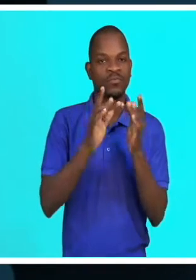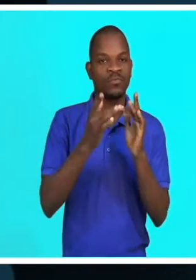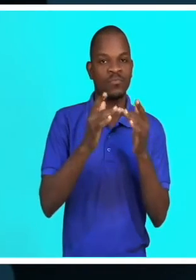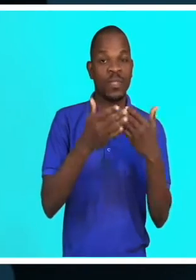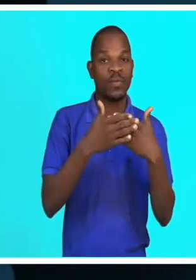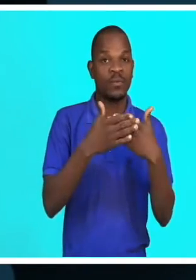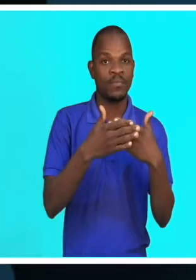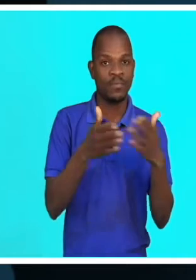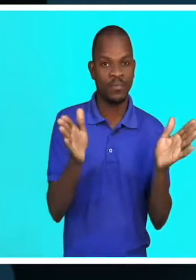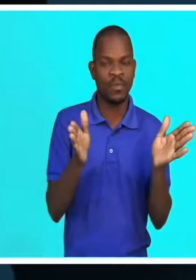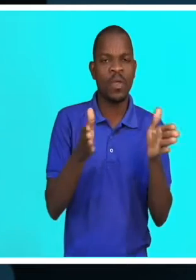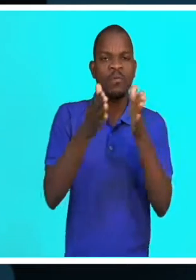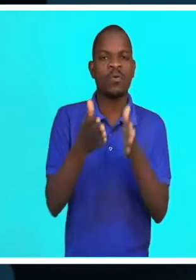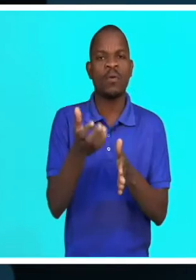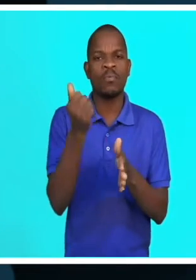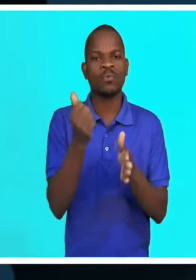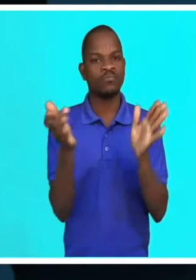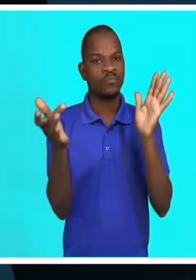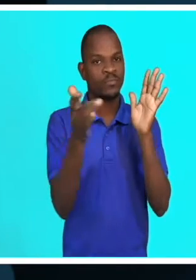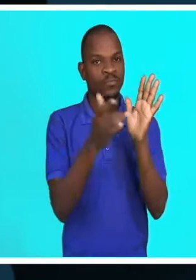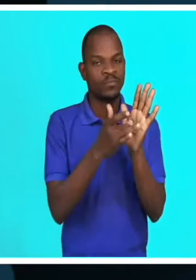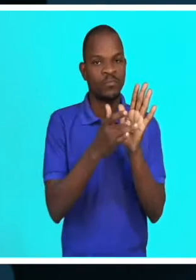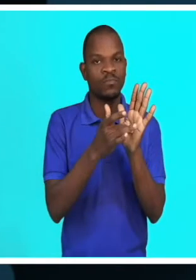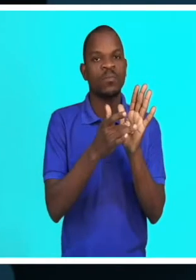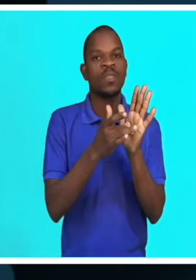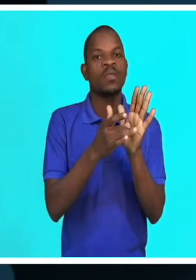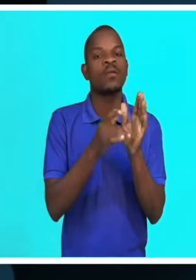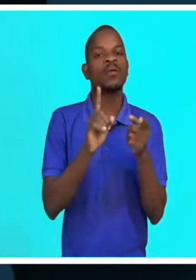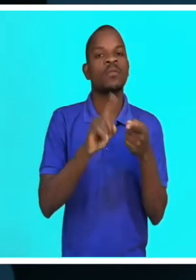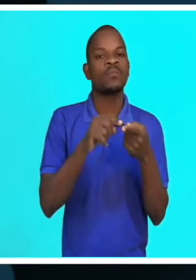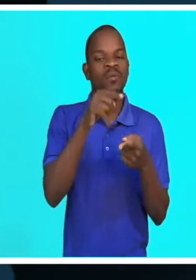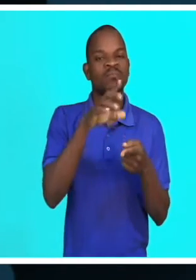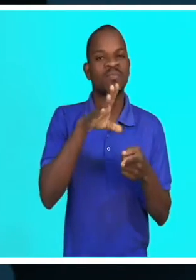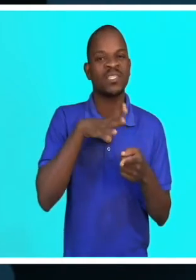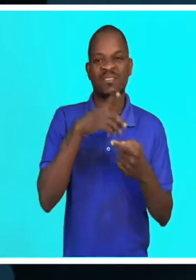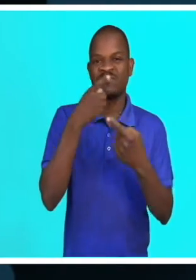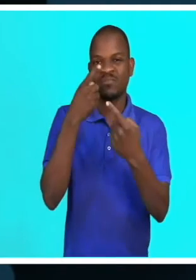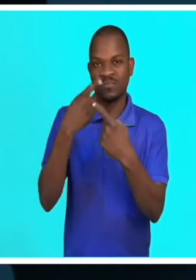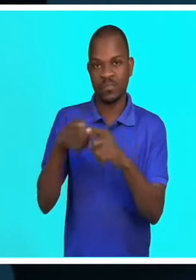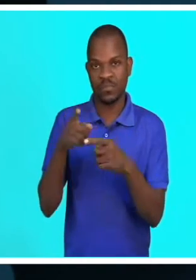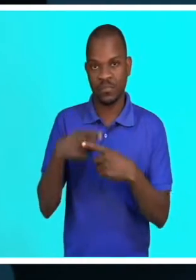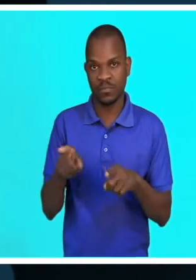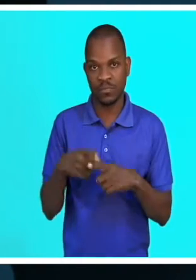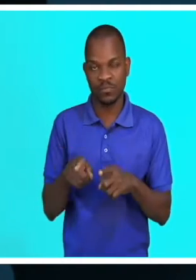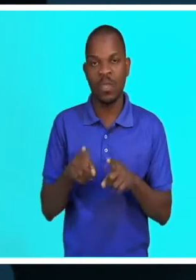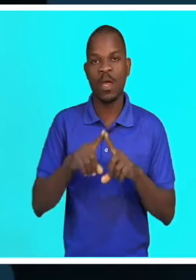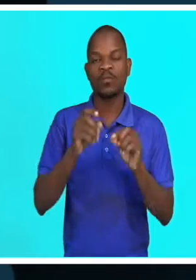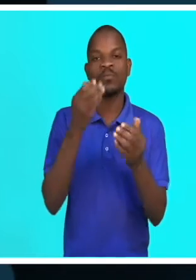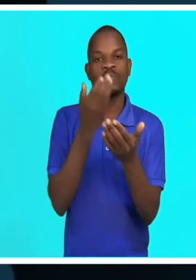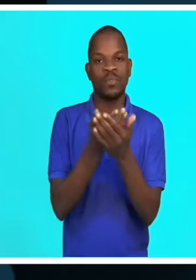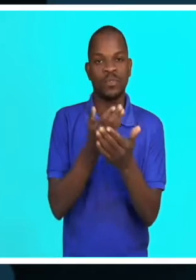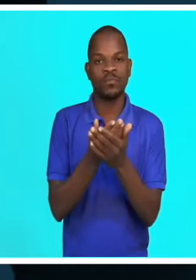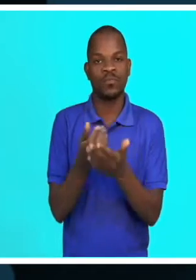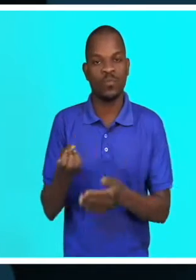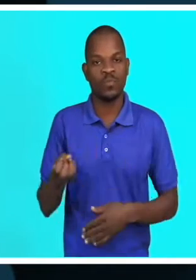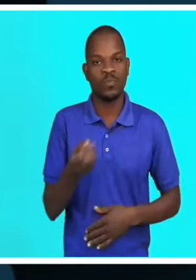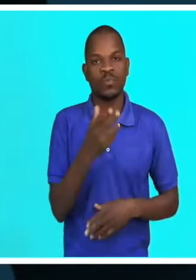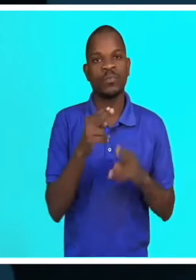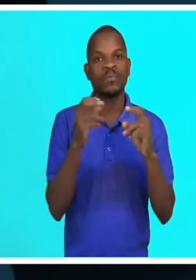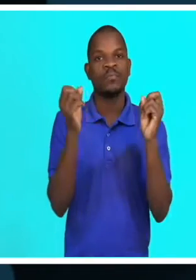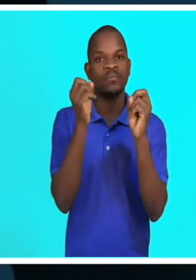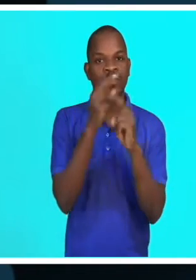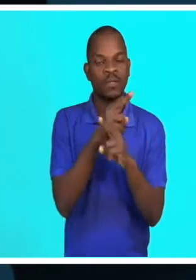Temos um portal aberto no nosso site, para quem pode, pode acessar o nosso site fundaçãosergiogago.com, é lá onde são dirigidos a